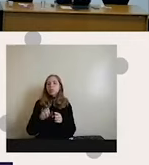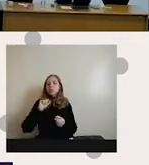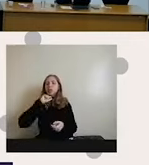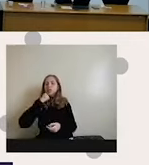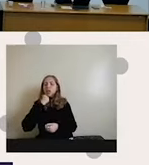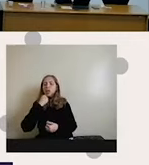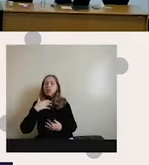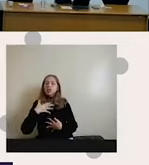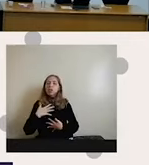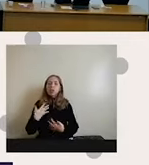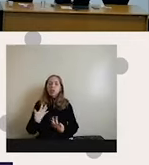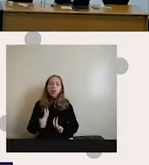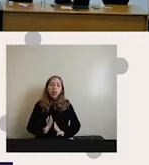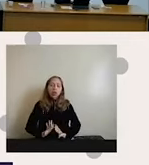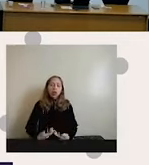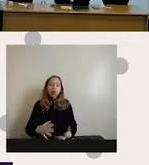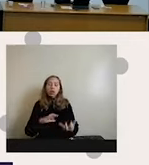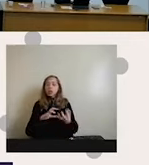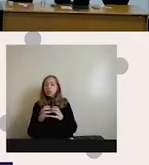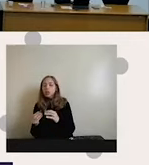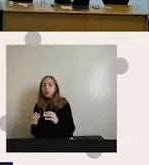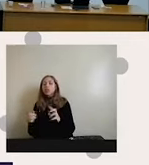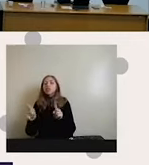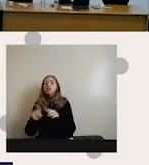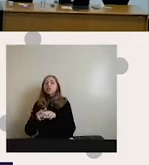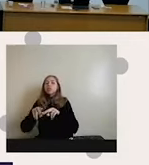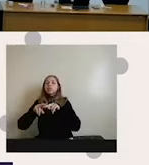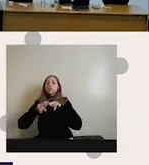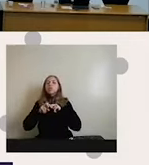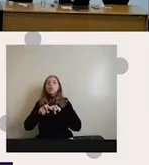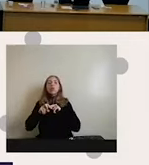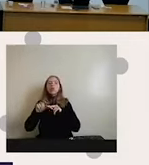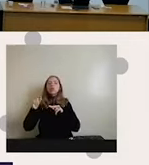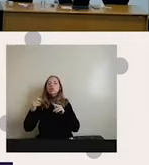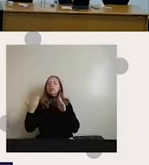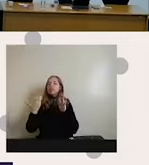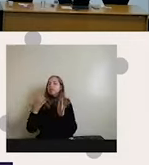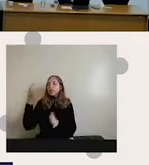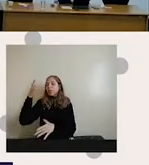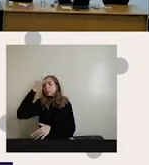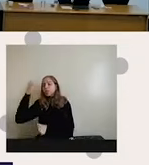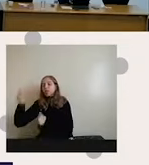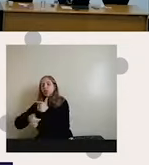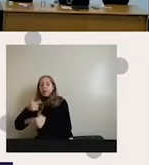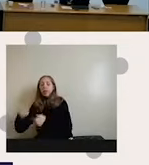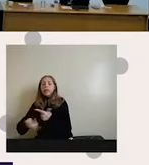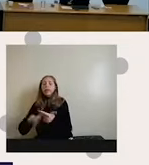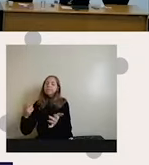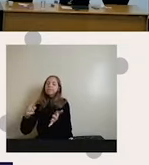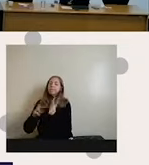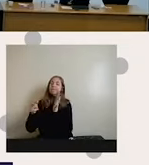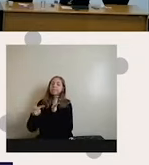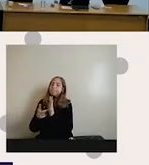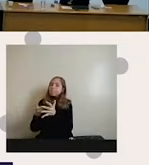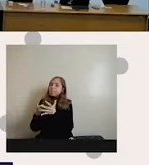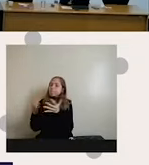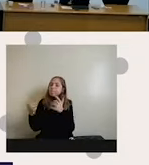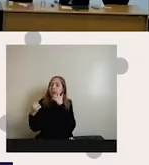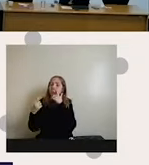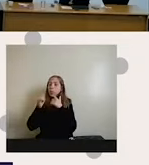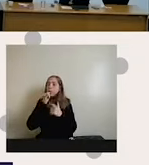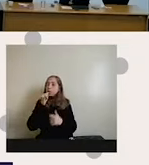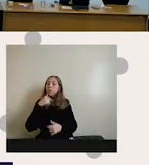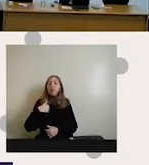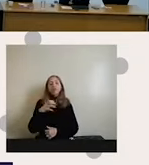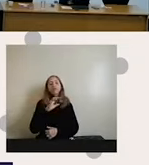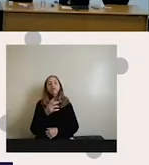sobre as referente às perdas do que é significativo para o trabalhador e para a trabalhadora, né? Então, se ele tinha um modo, um jeito de andar com a sua vida